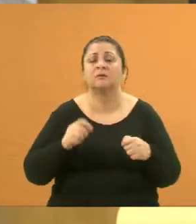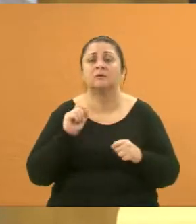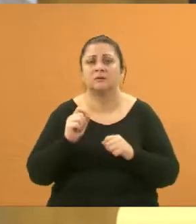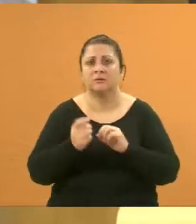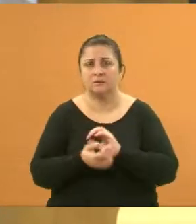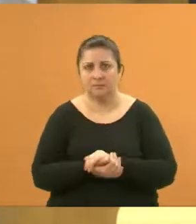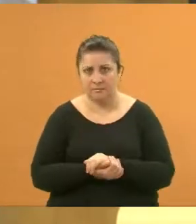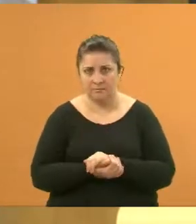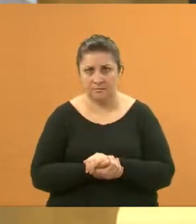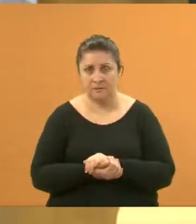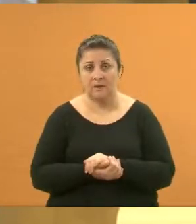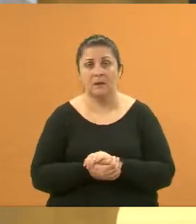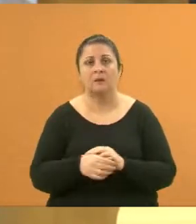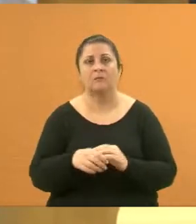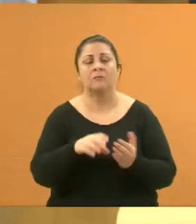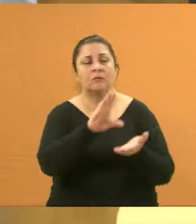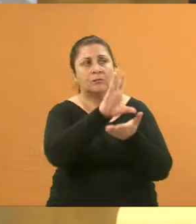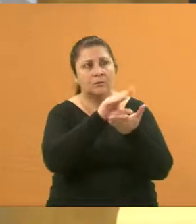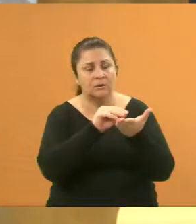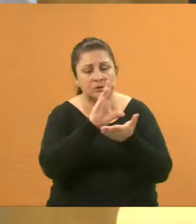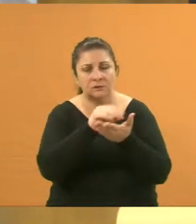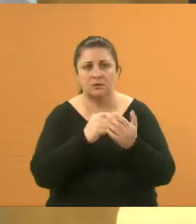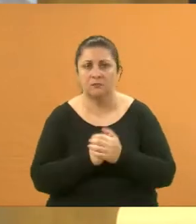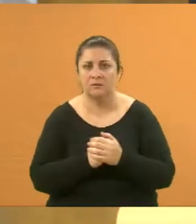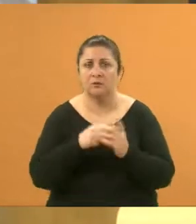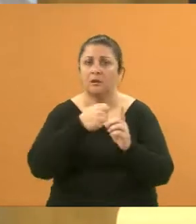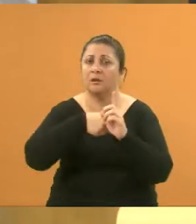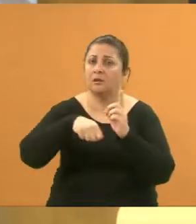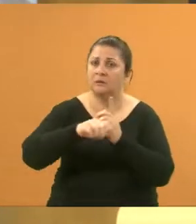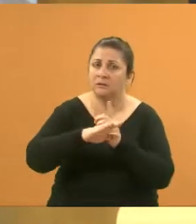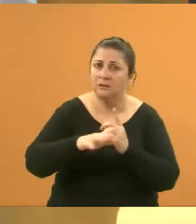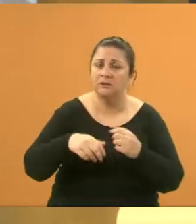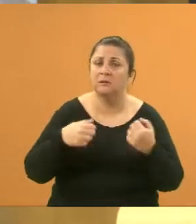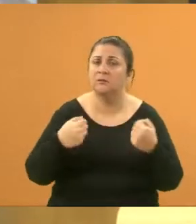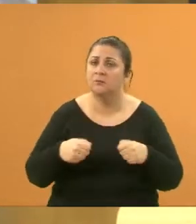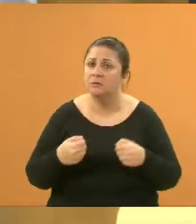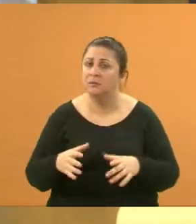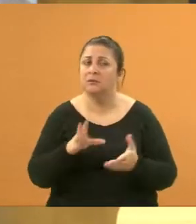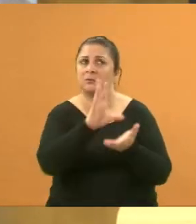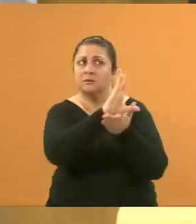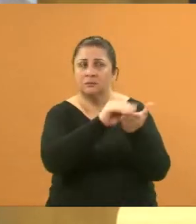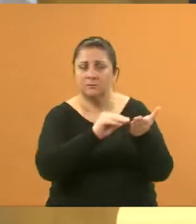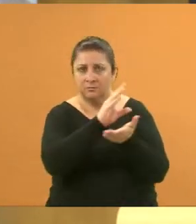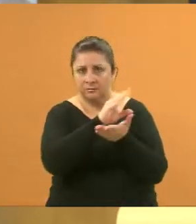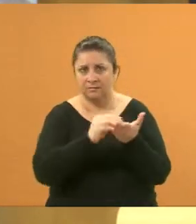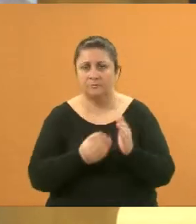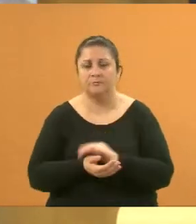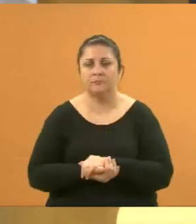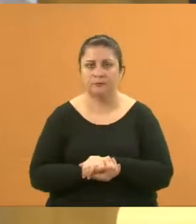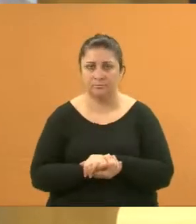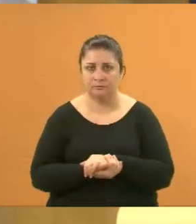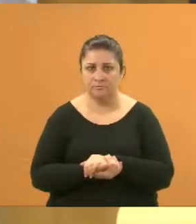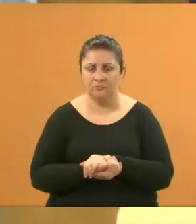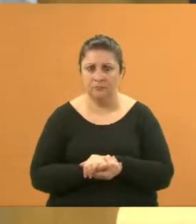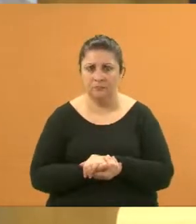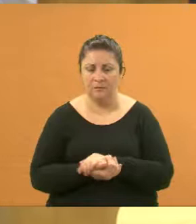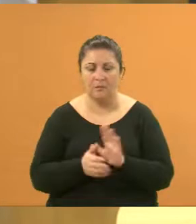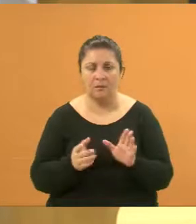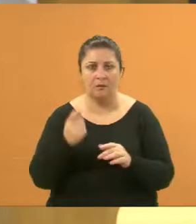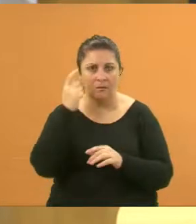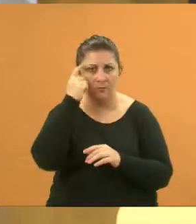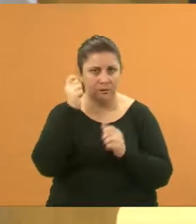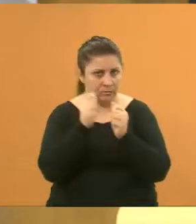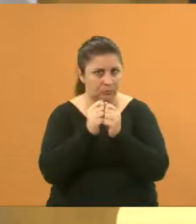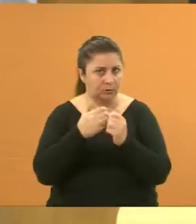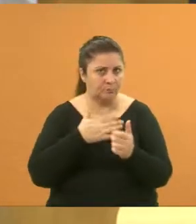que haver exemplo. A administração tem que dar exemplo, gente. Acompanha comigo aqui, ó.